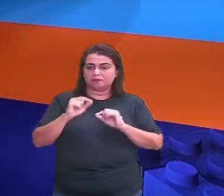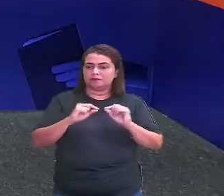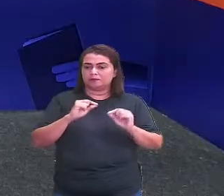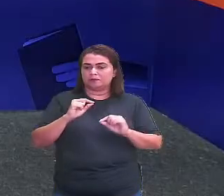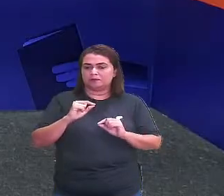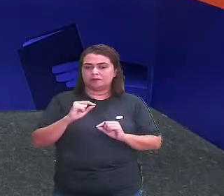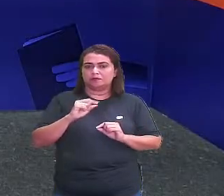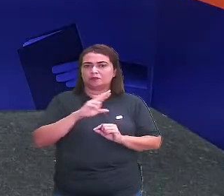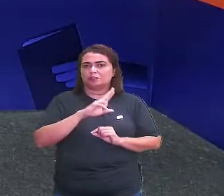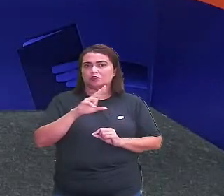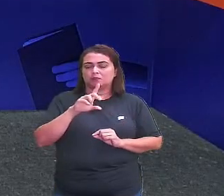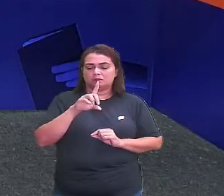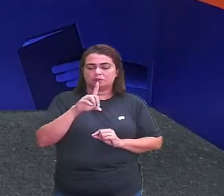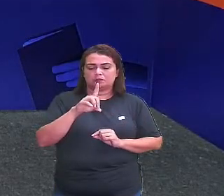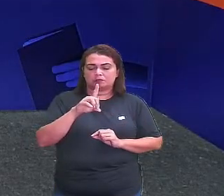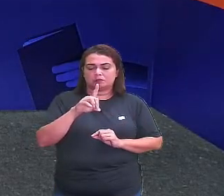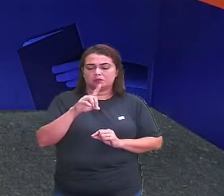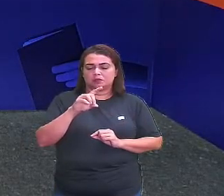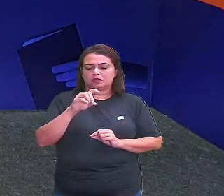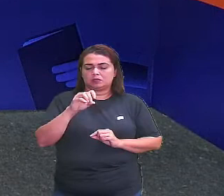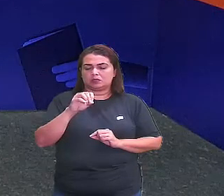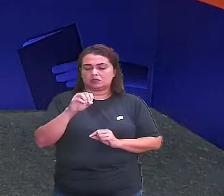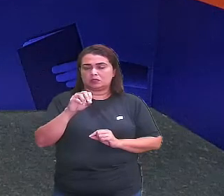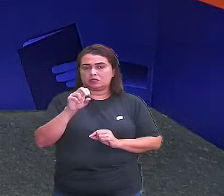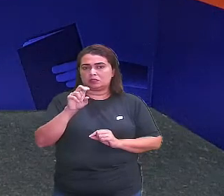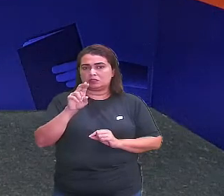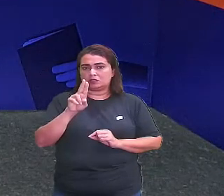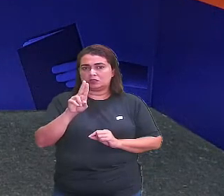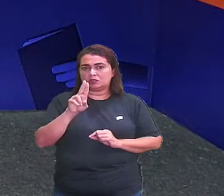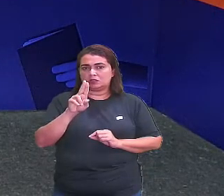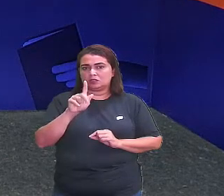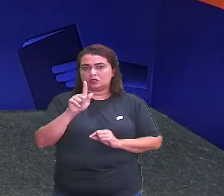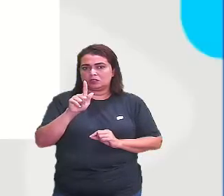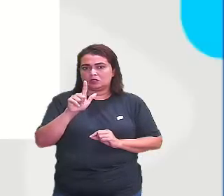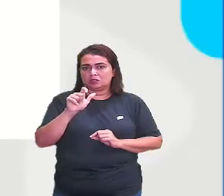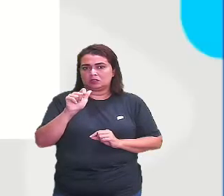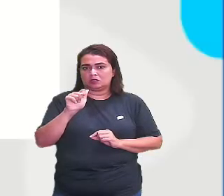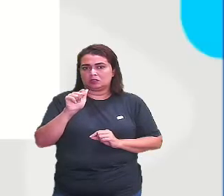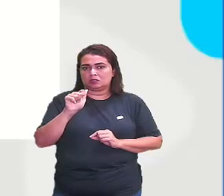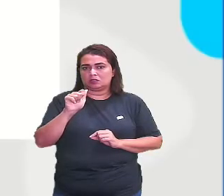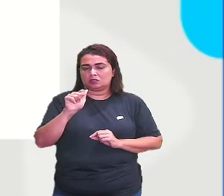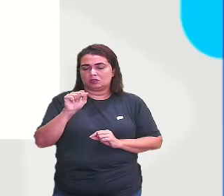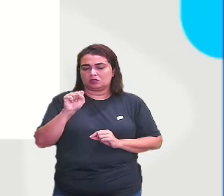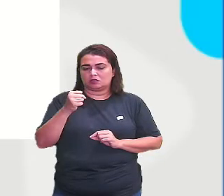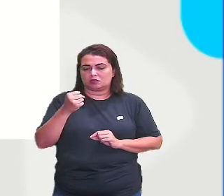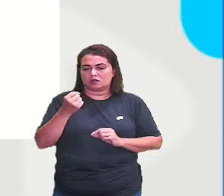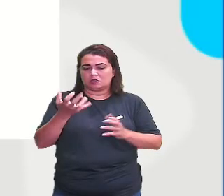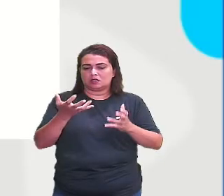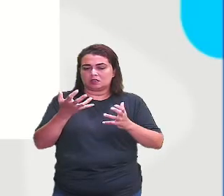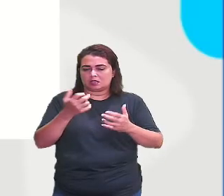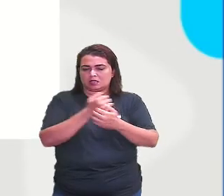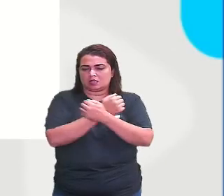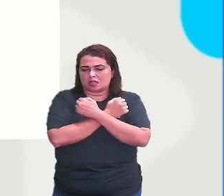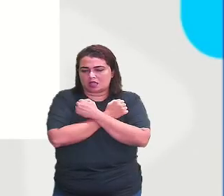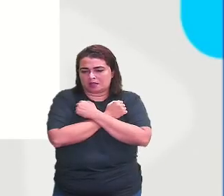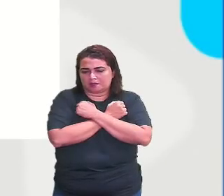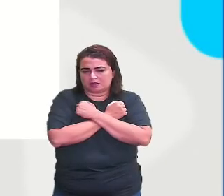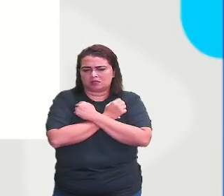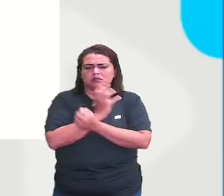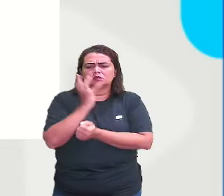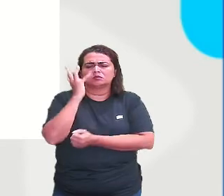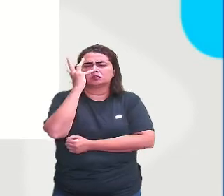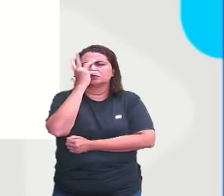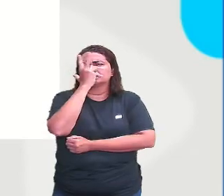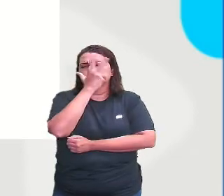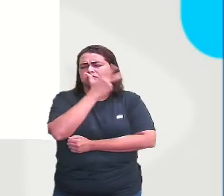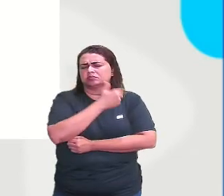é Douglas quer um abraço. Você já ouviu essa história? Essa história é linda, uma fofura. Vamos ver.